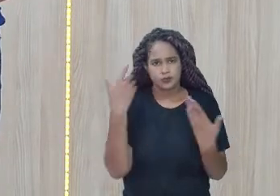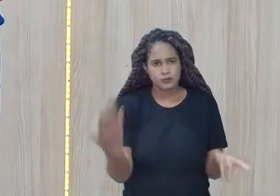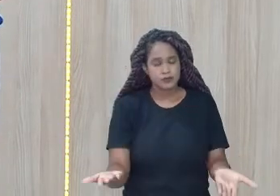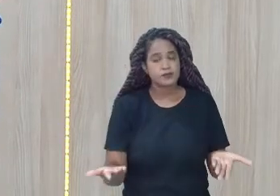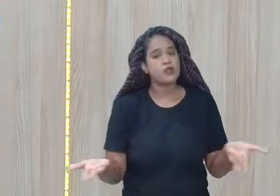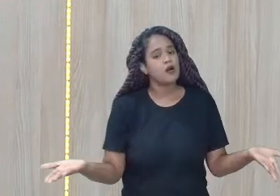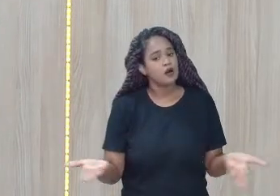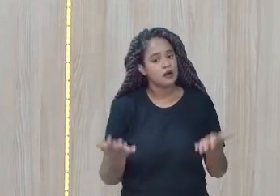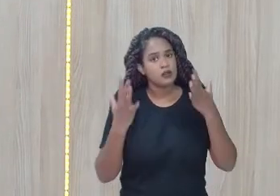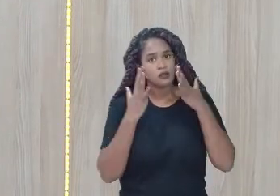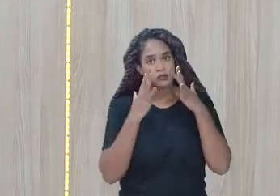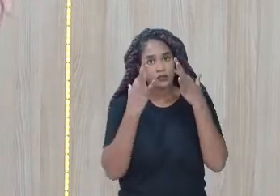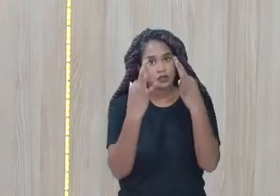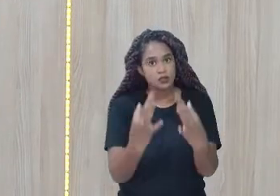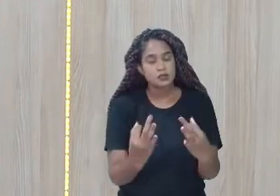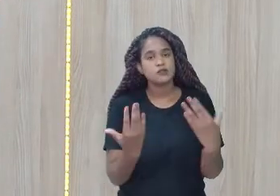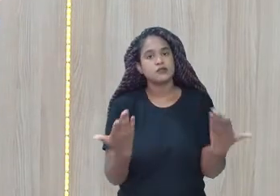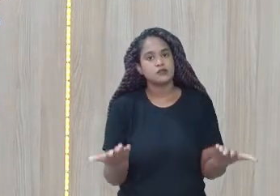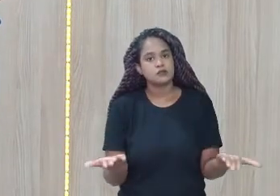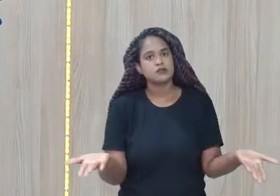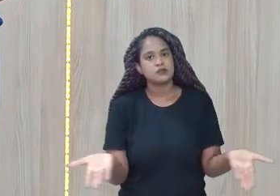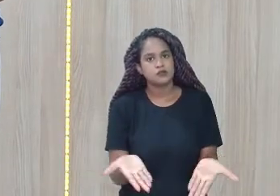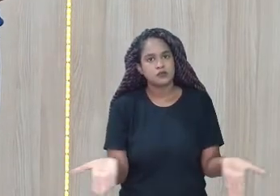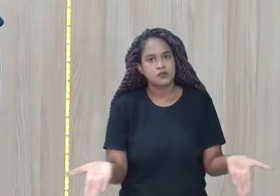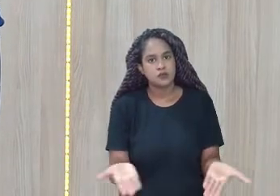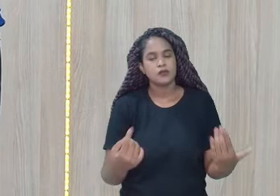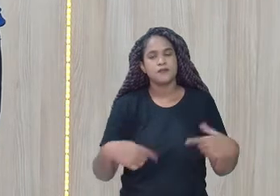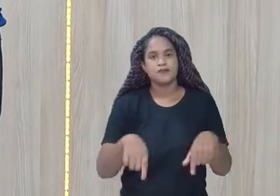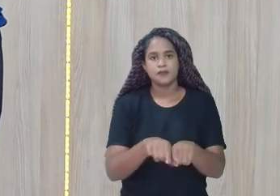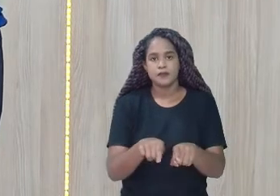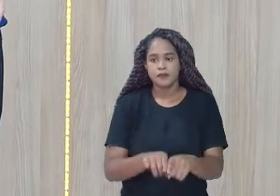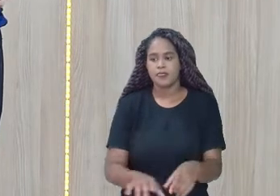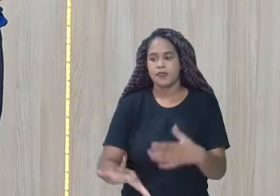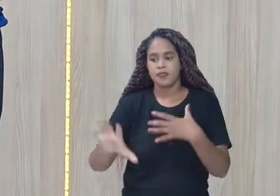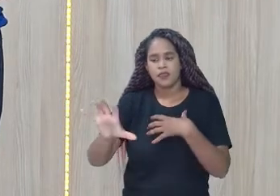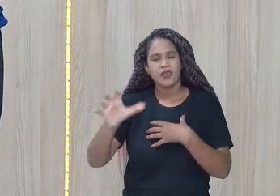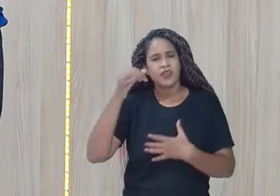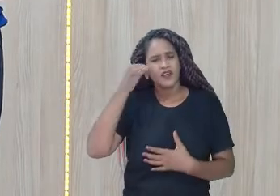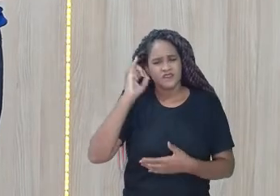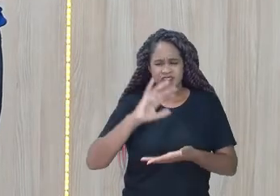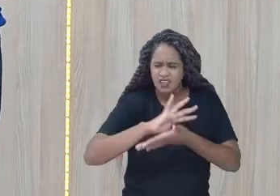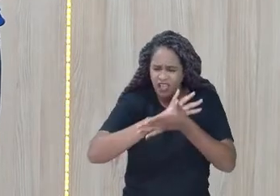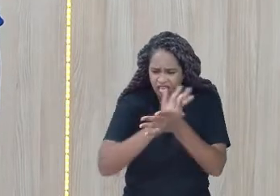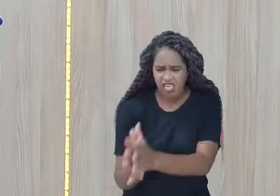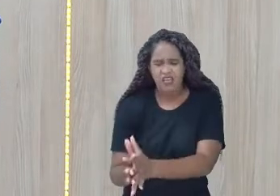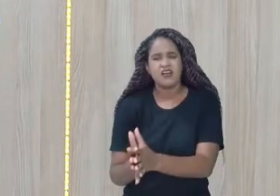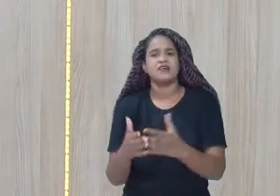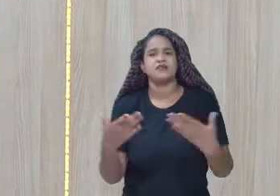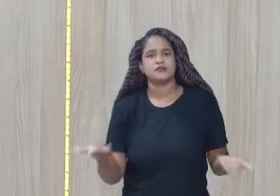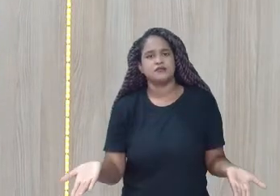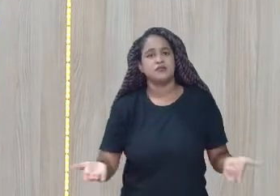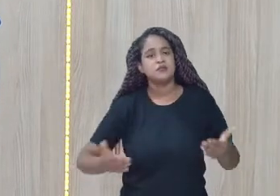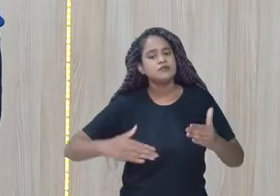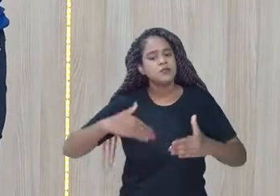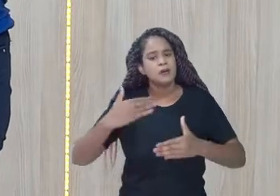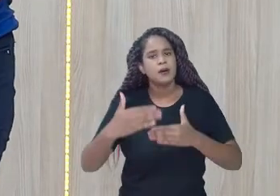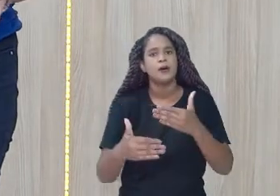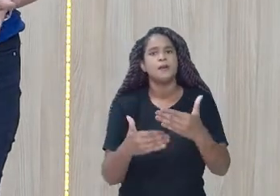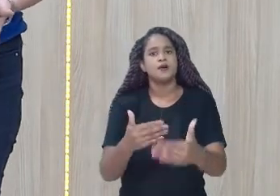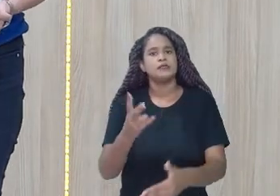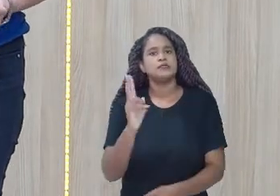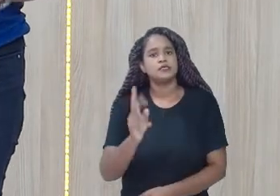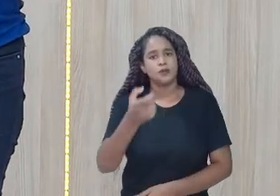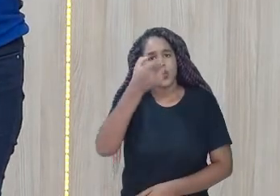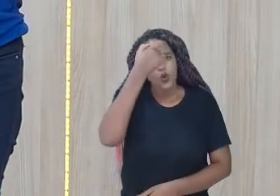vamos ficar alertas, vamos prestar essa solidariedade, evitar esse preconceito e a cada dia conscientizar